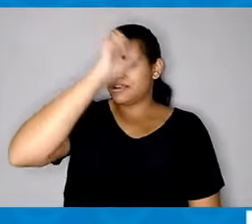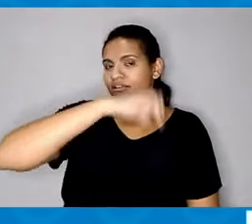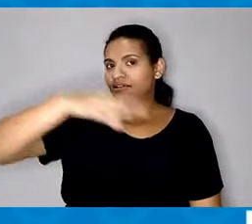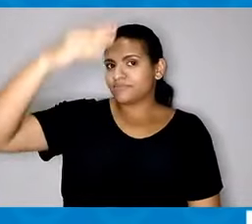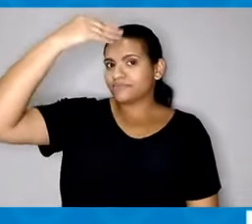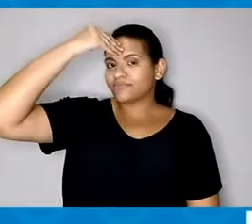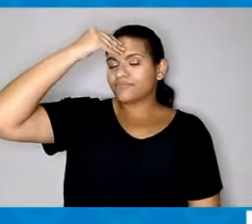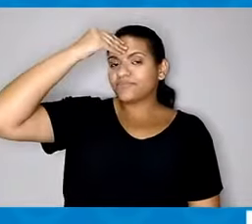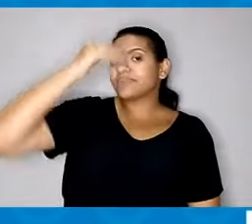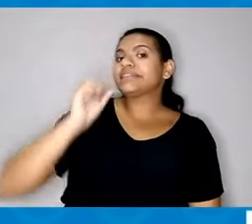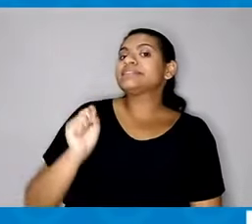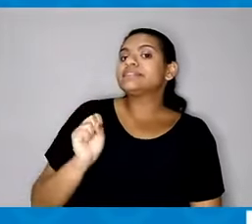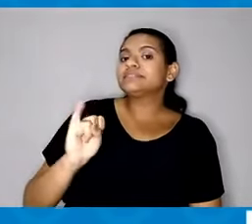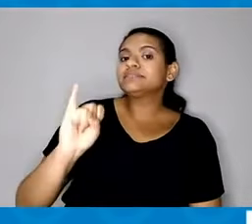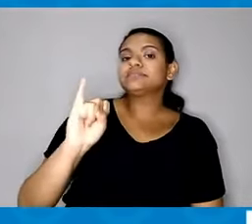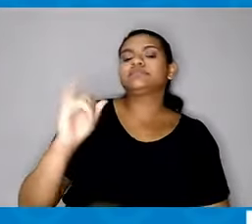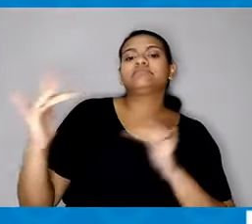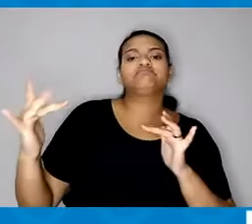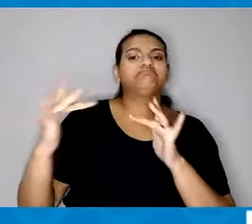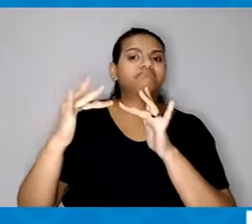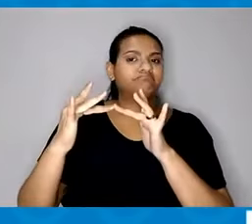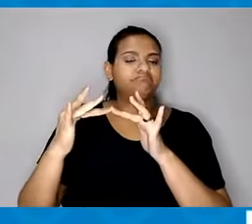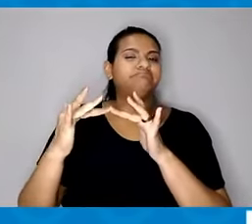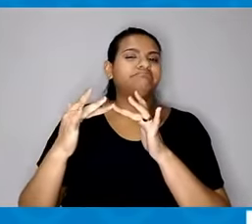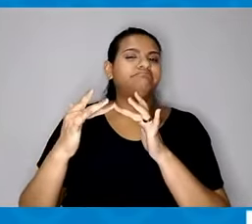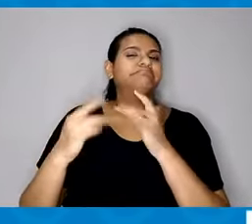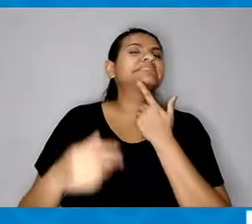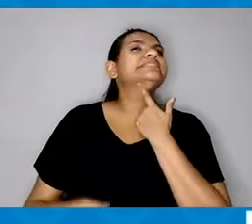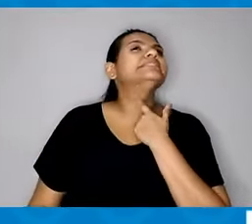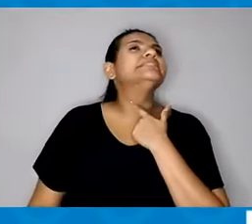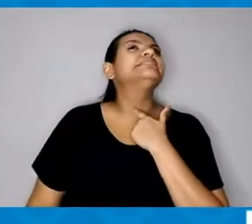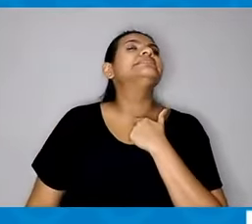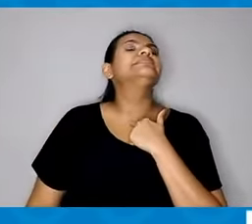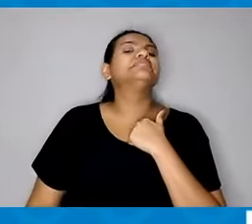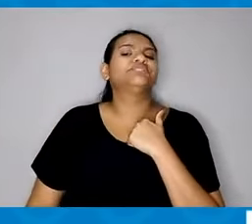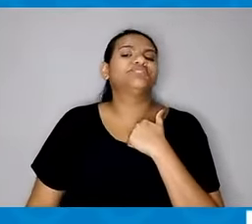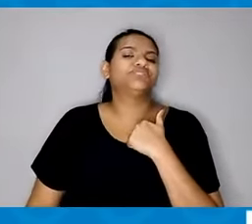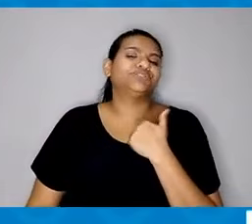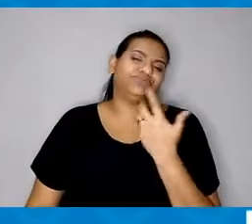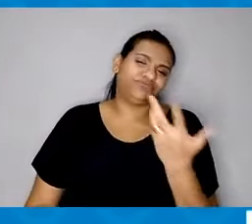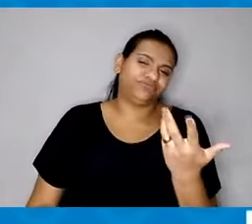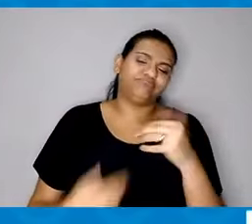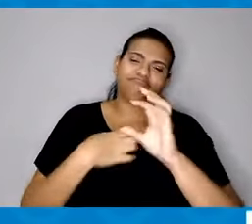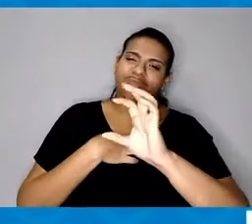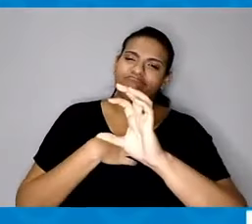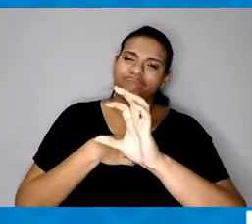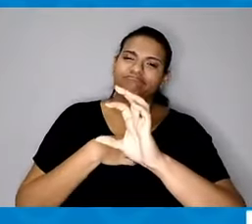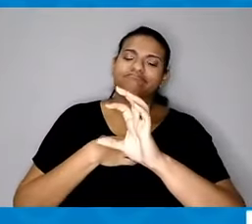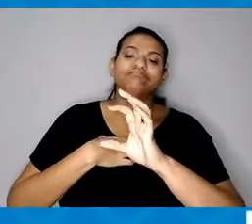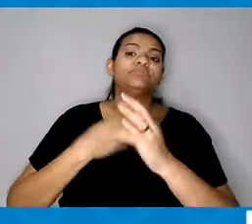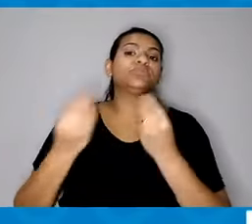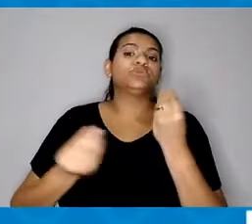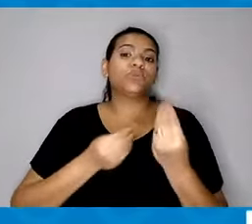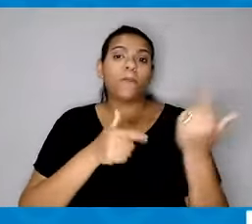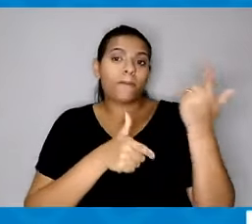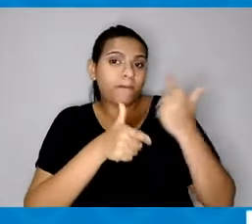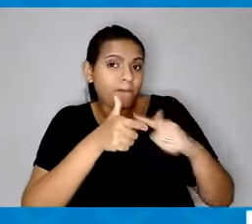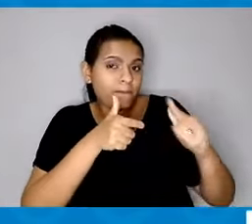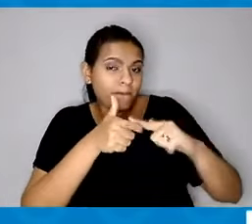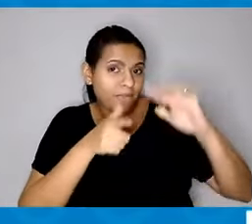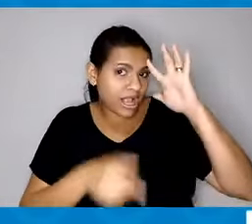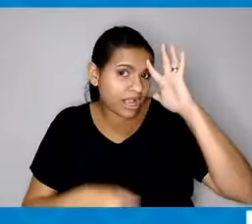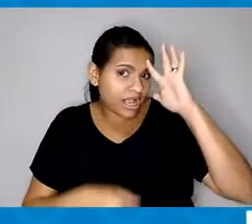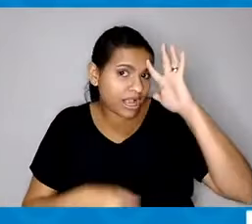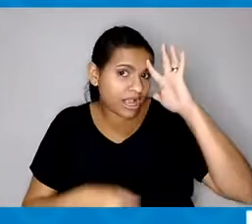estão conectados a demandas, desejos, dores e possibilidades de resolução de problemas da comunidade,